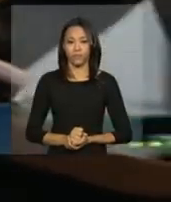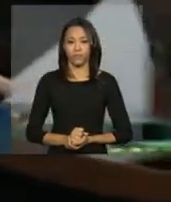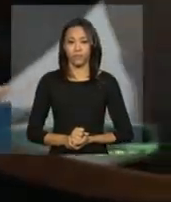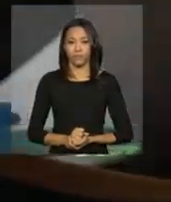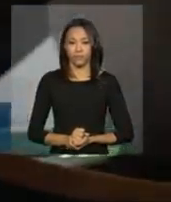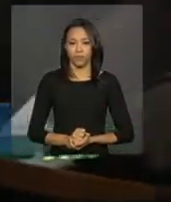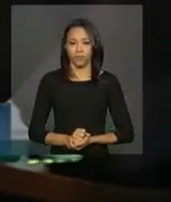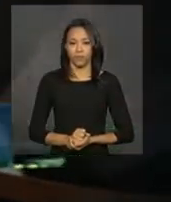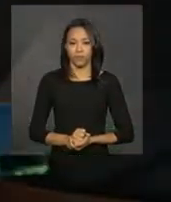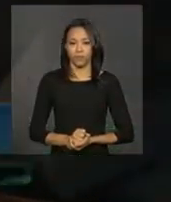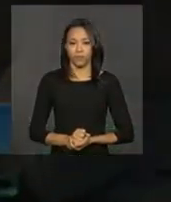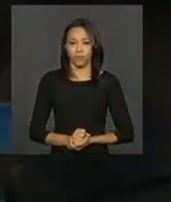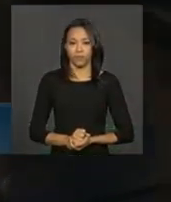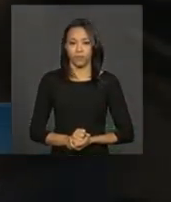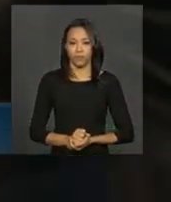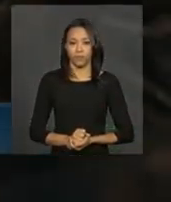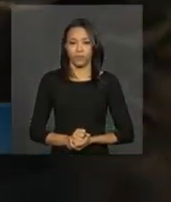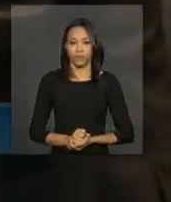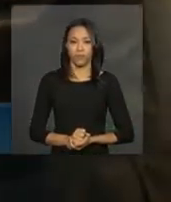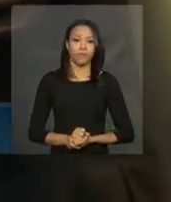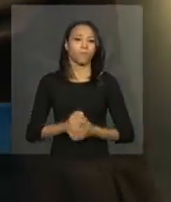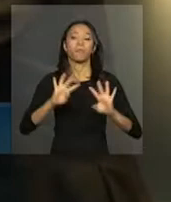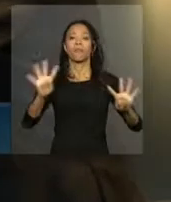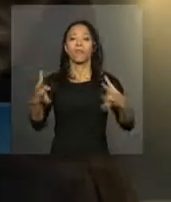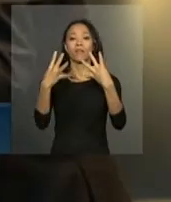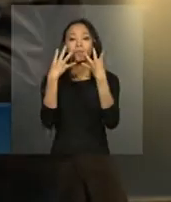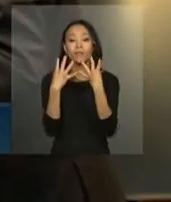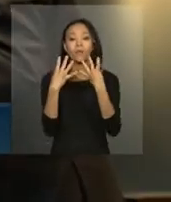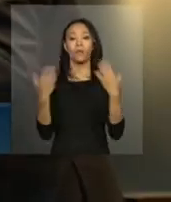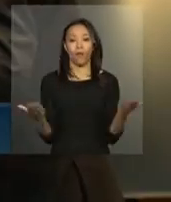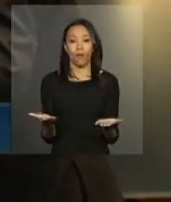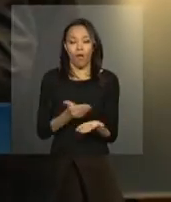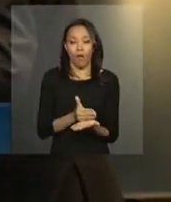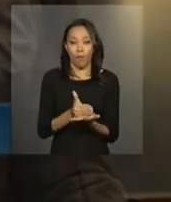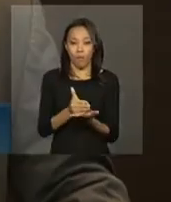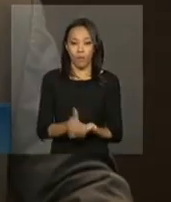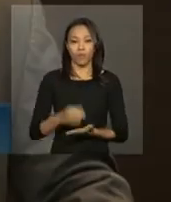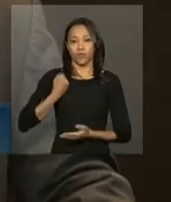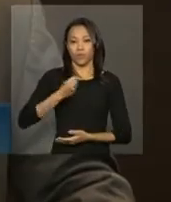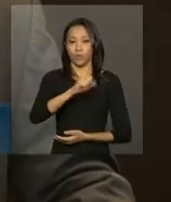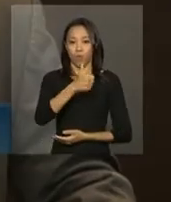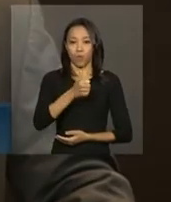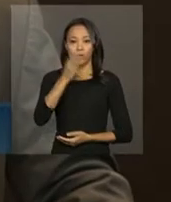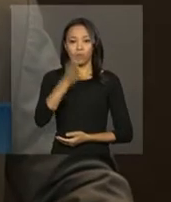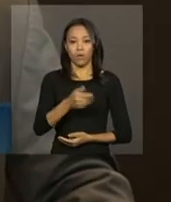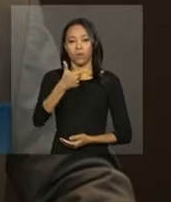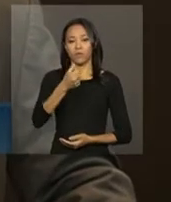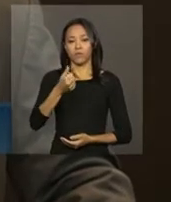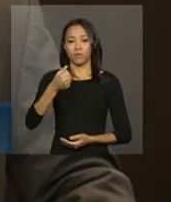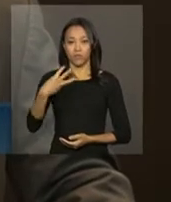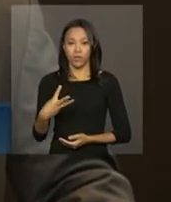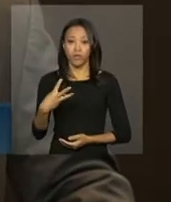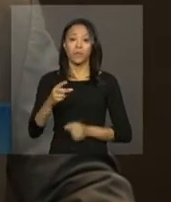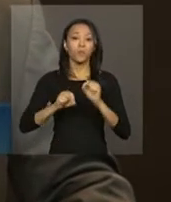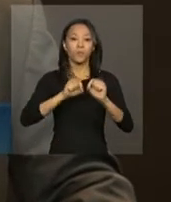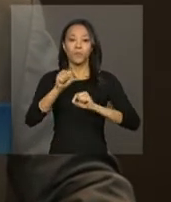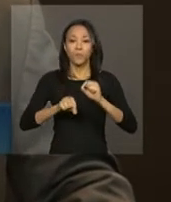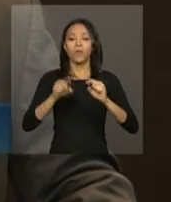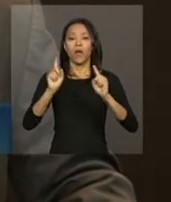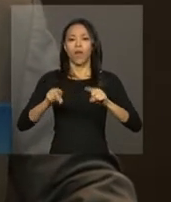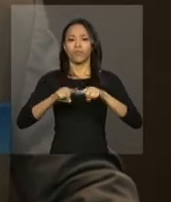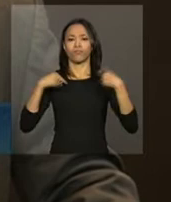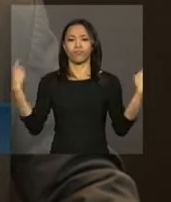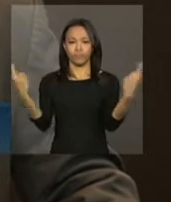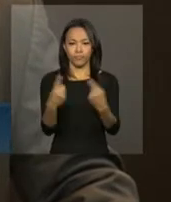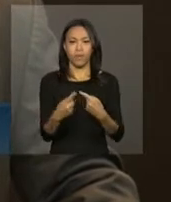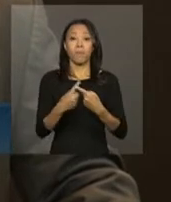Paulo atenção senhoras e senhores para a realização do leilão número 11/2013 referente à sessão pública